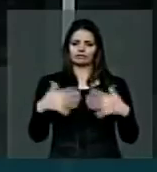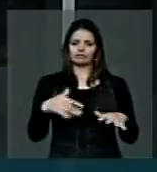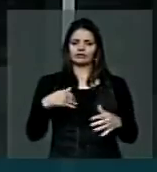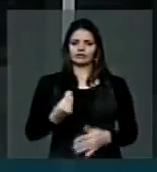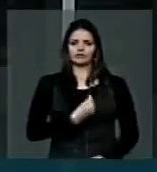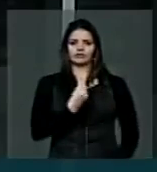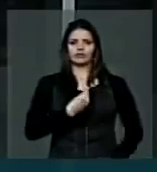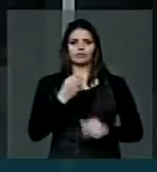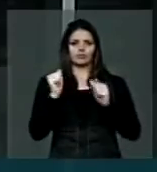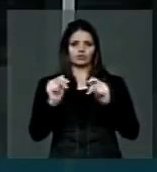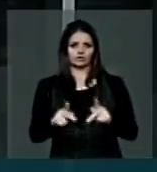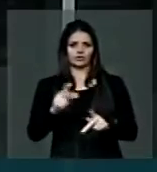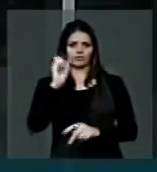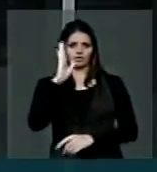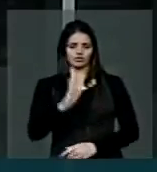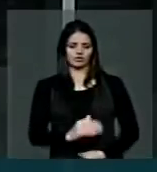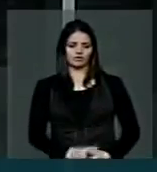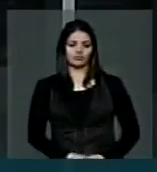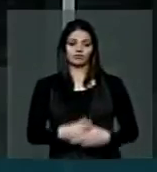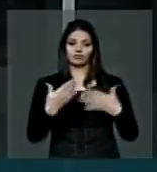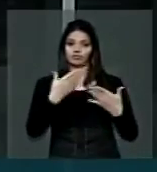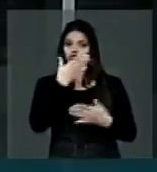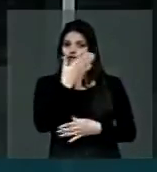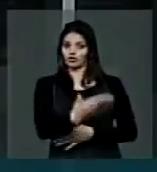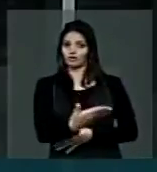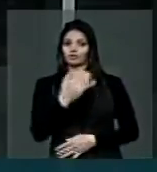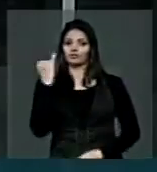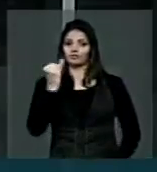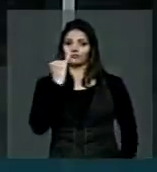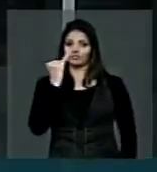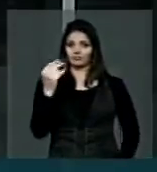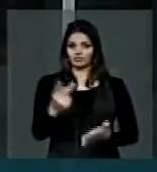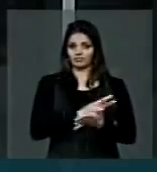vive o aposentado brasileiro. Diante da importância do fato, senhor